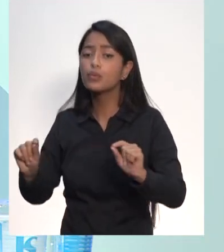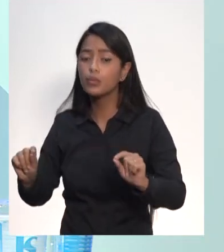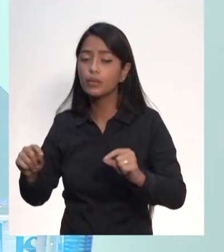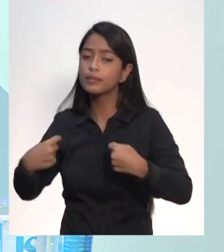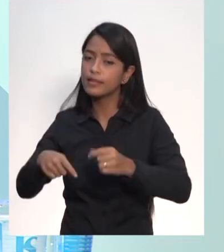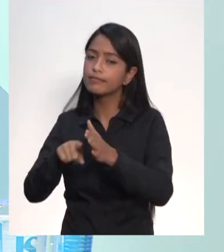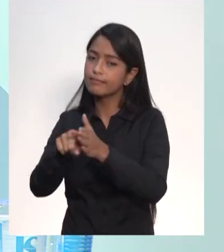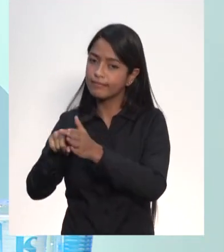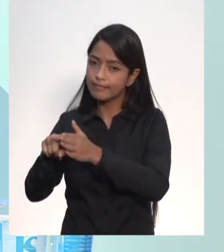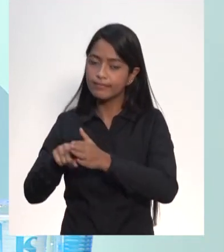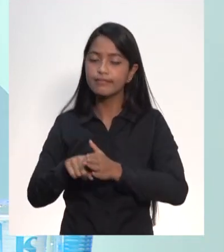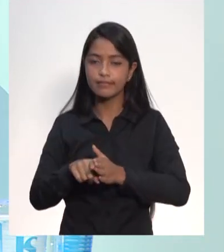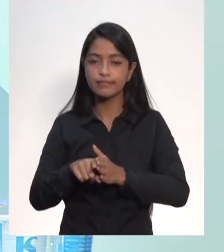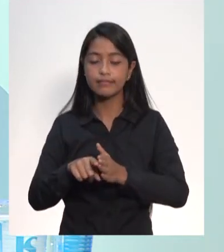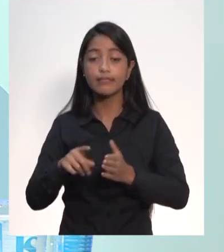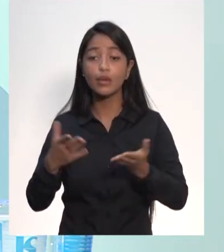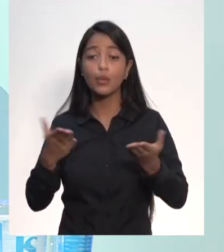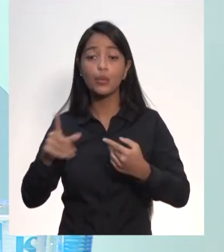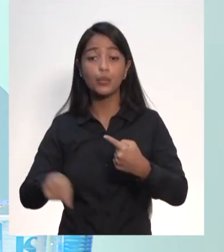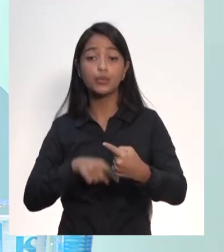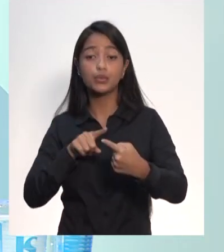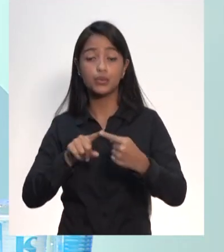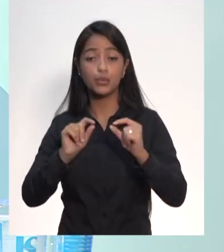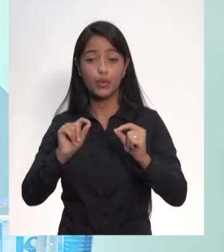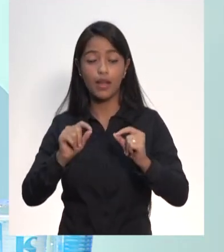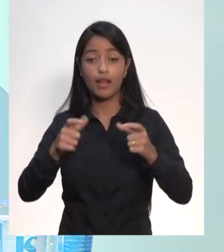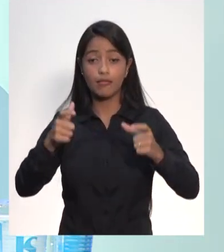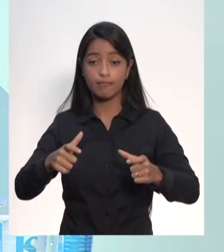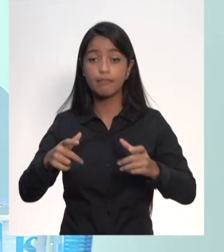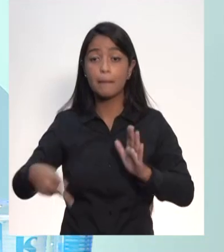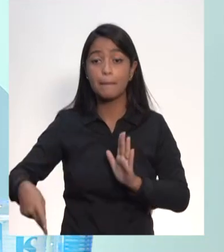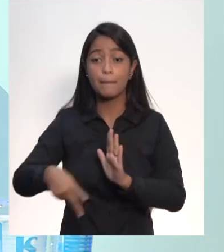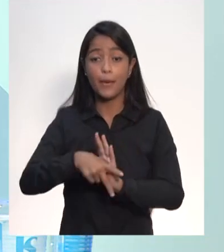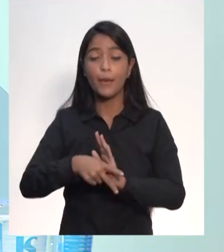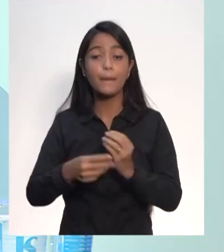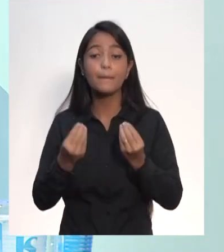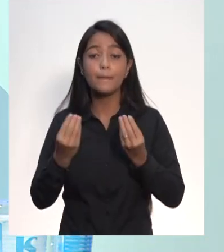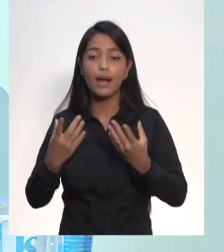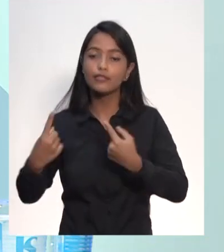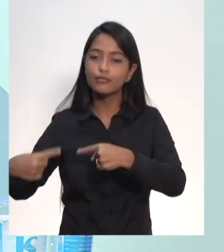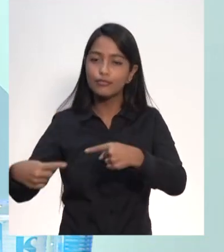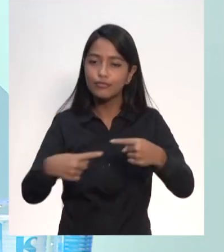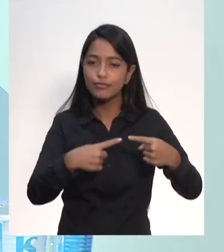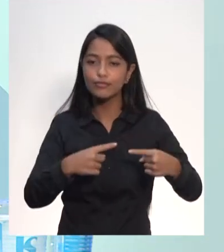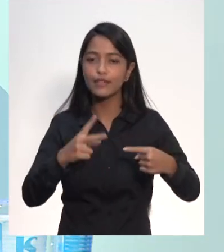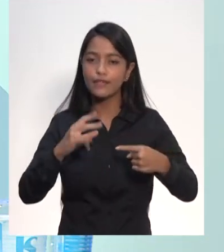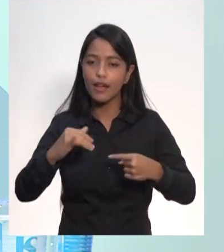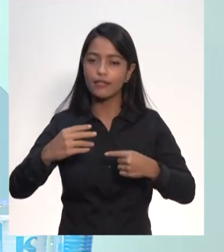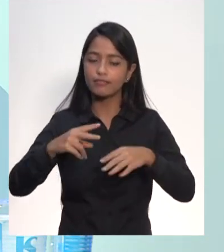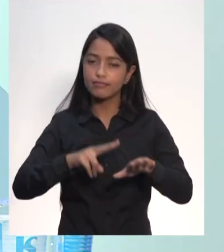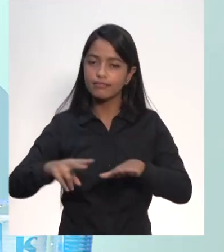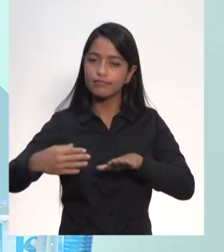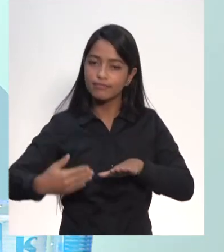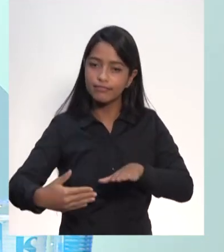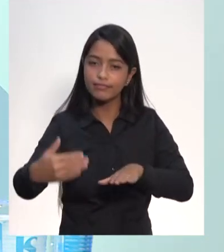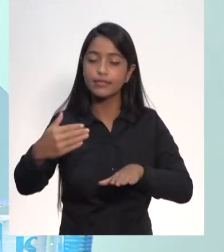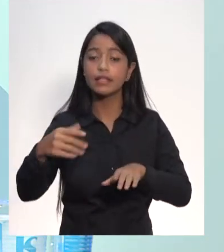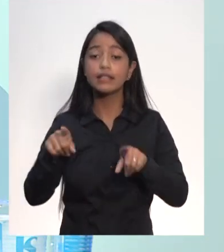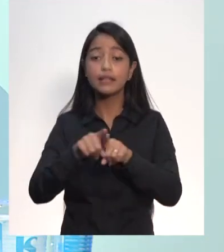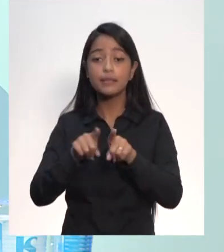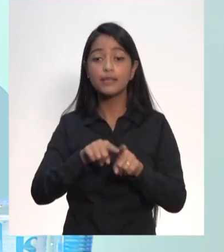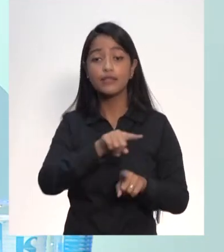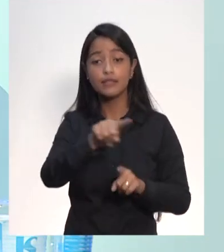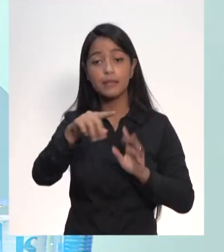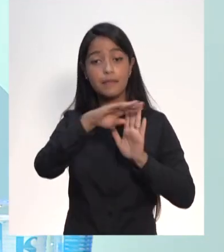nós tenhamos um espaço para essa discussão em relação ao replanejamento e, claro, né, a elaboração dos planos de